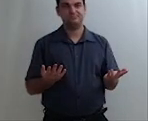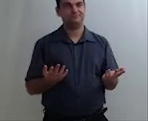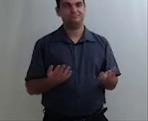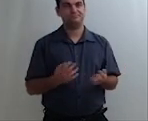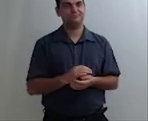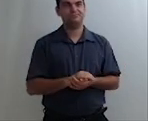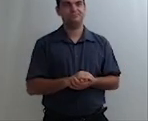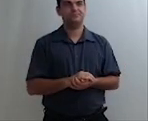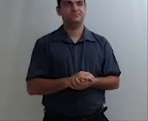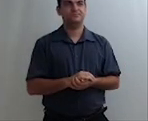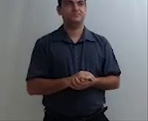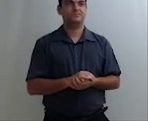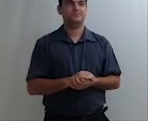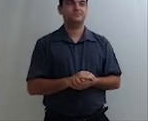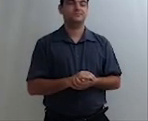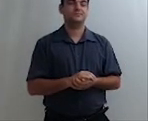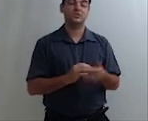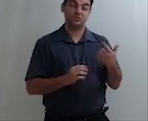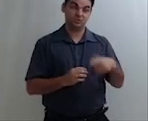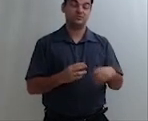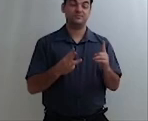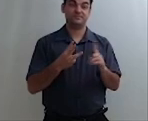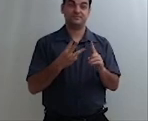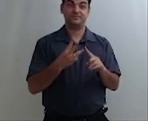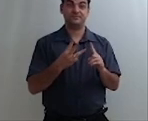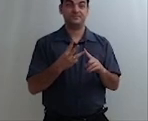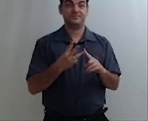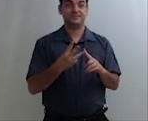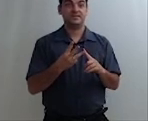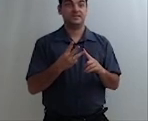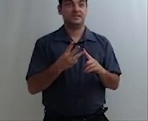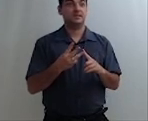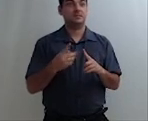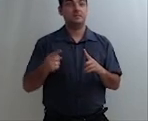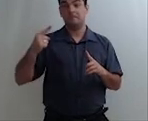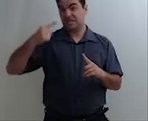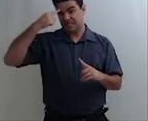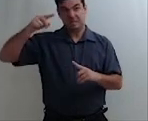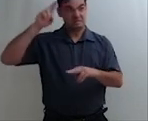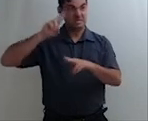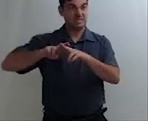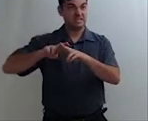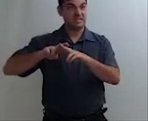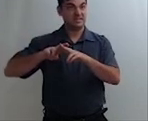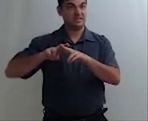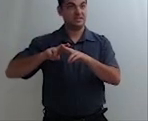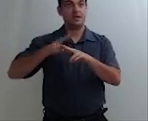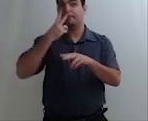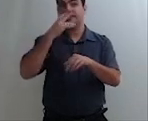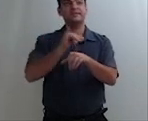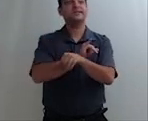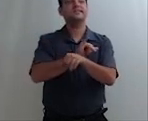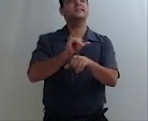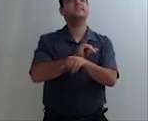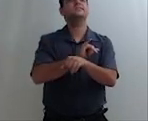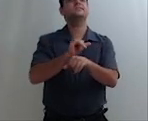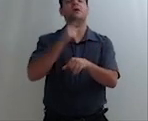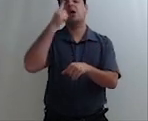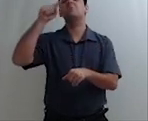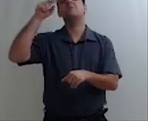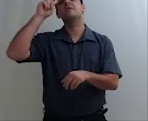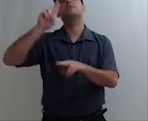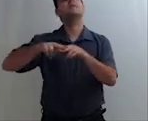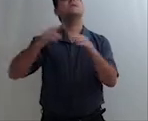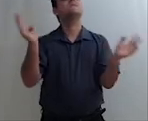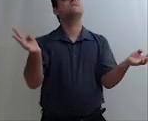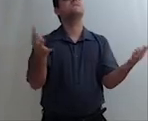delito outro fato a prisão ela não pode ser instrumento para dar credibil ao poder